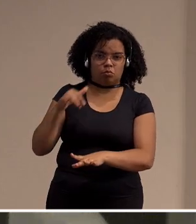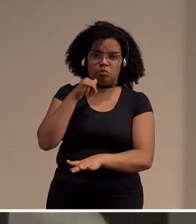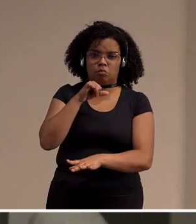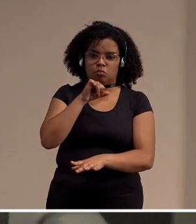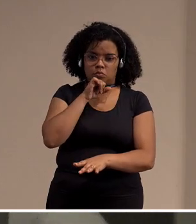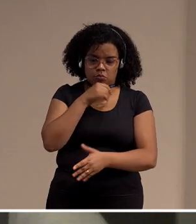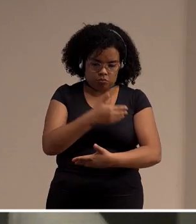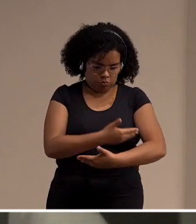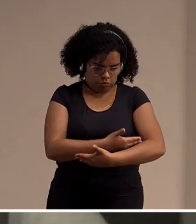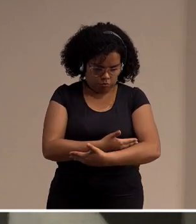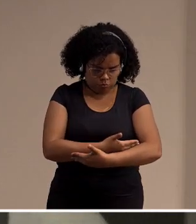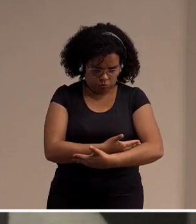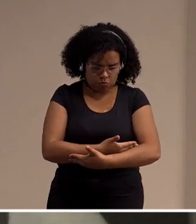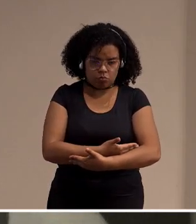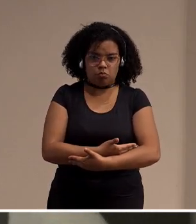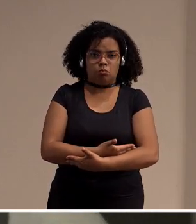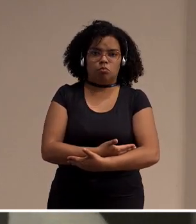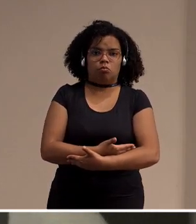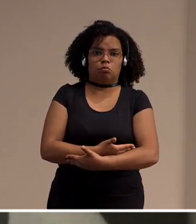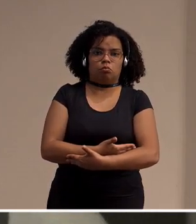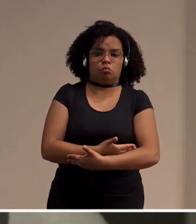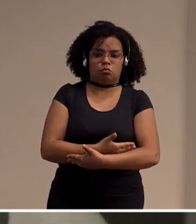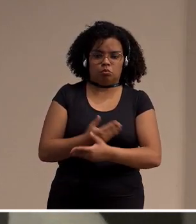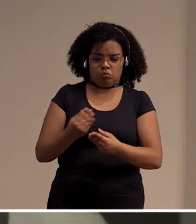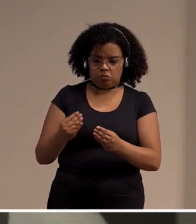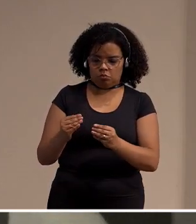de um coxo, né? Que é onde os animais se alimentam.